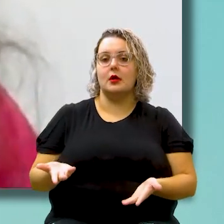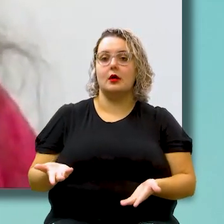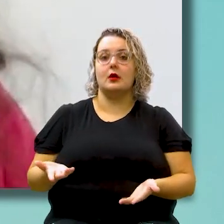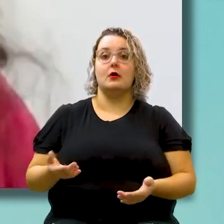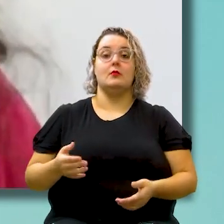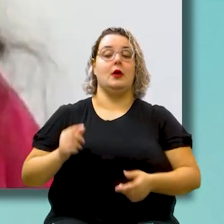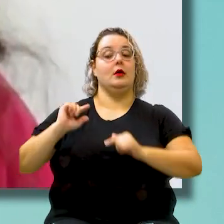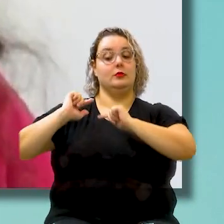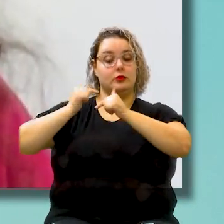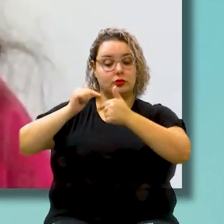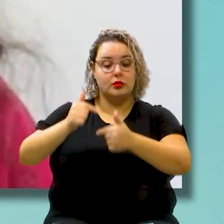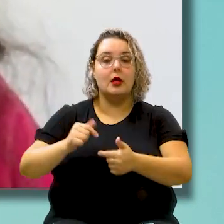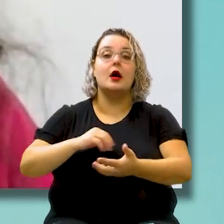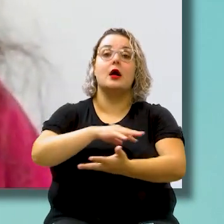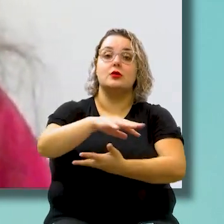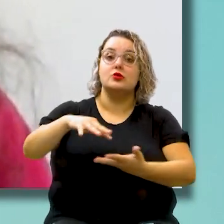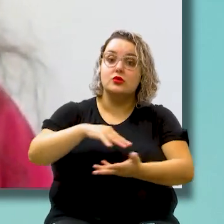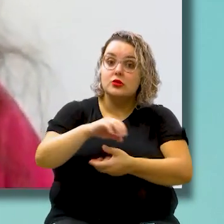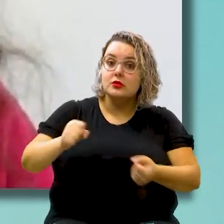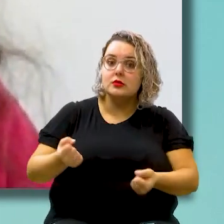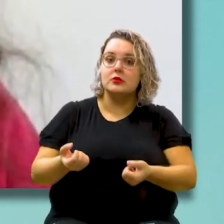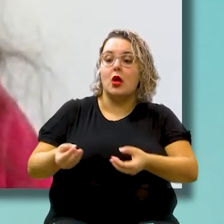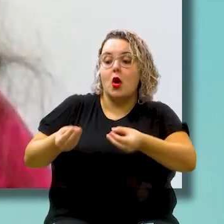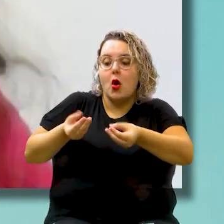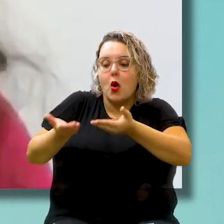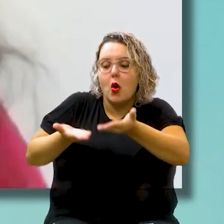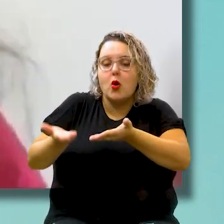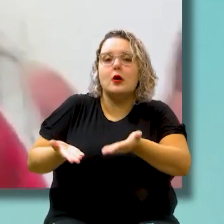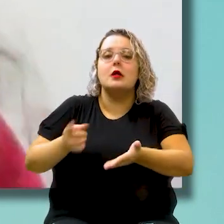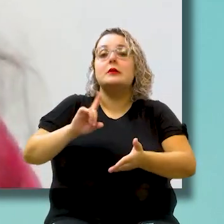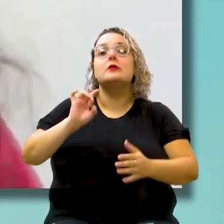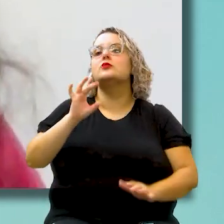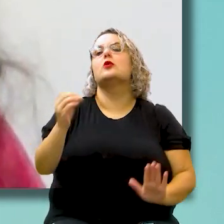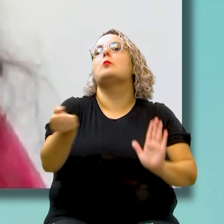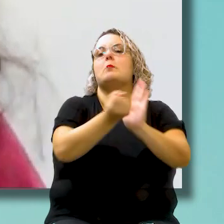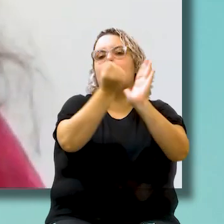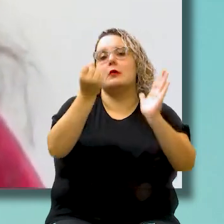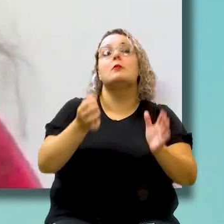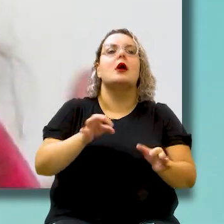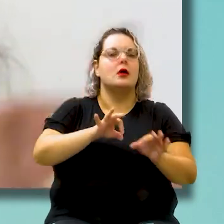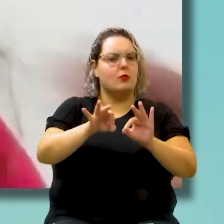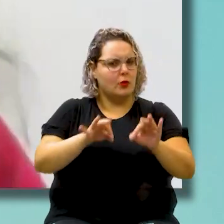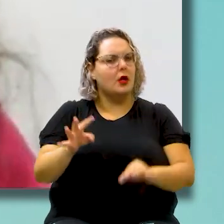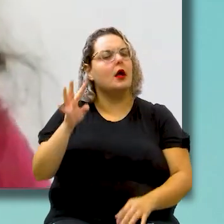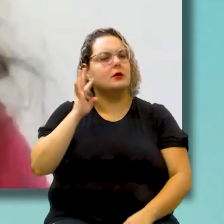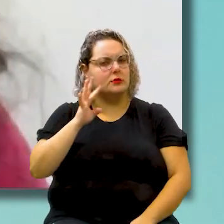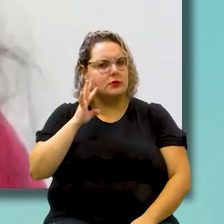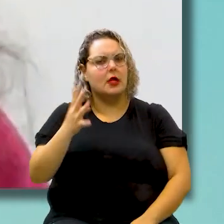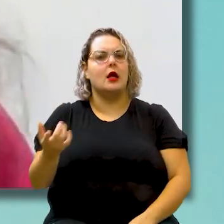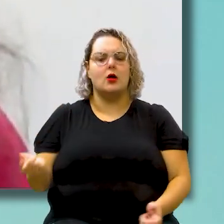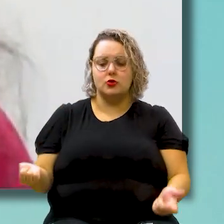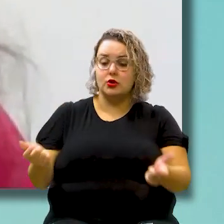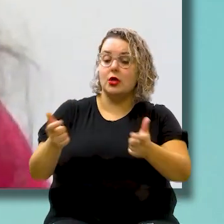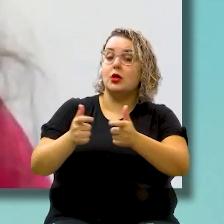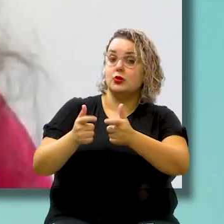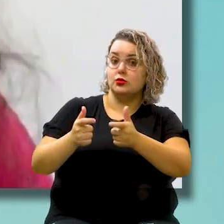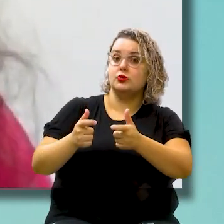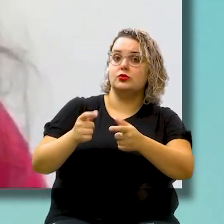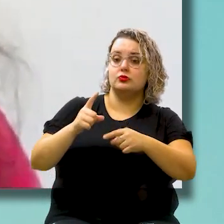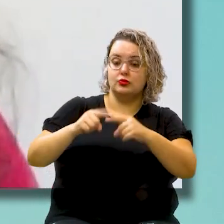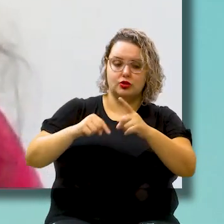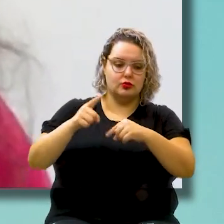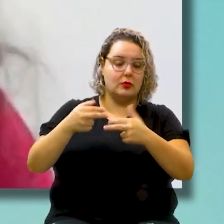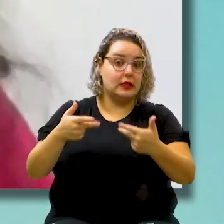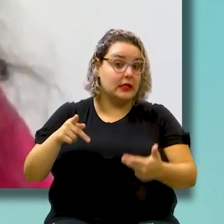atinado com a conservação, a sustentabilidade, né? Não só como um slogan, mas já projetos bem interessantes de